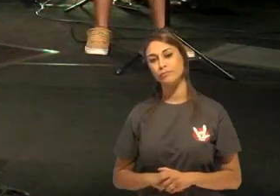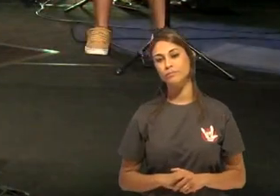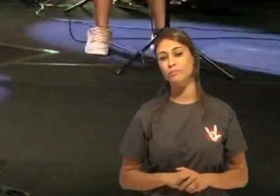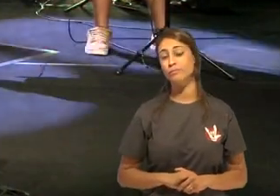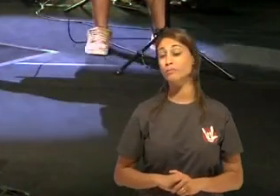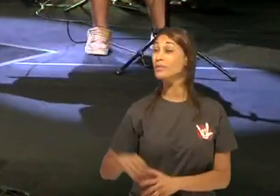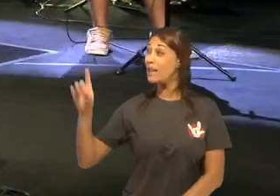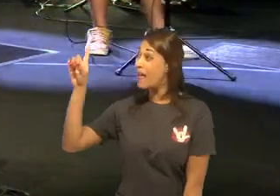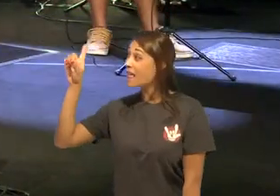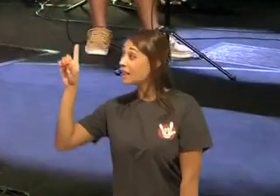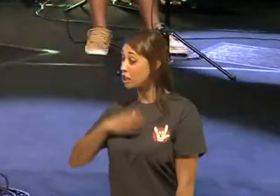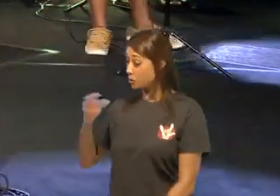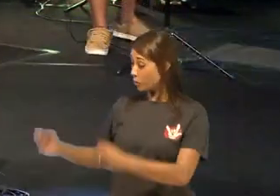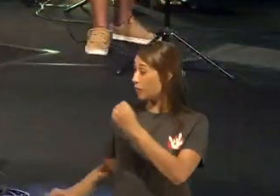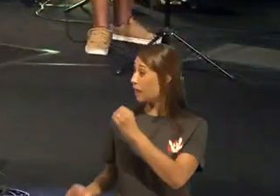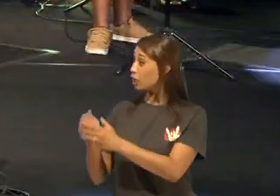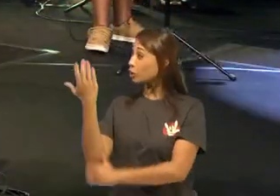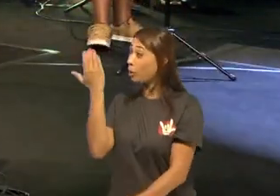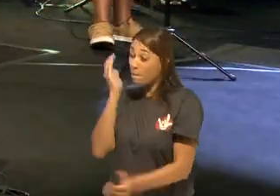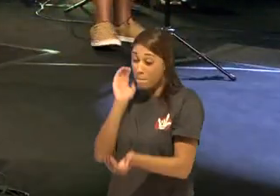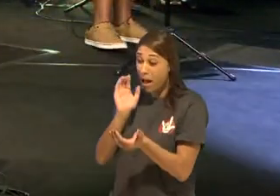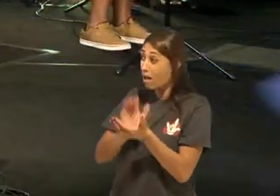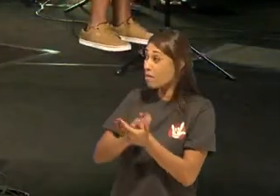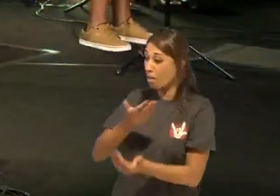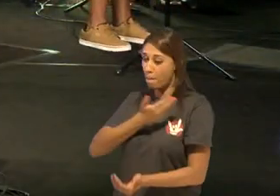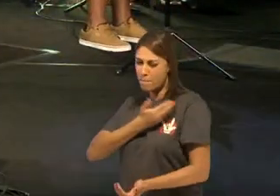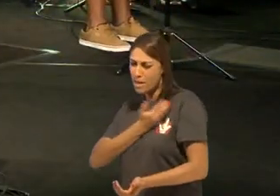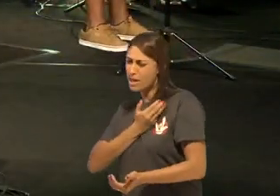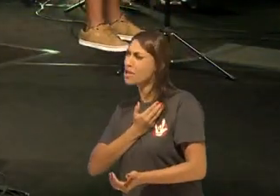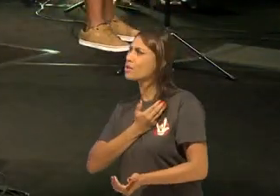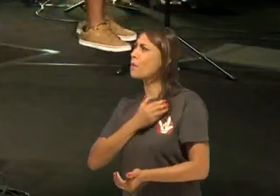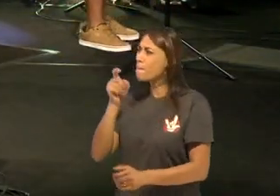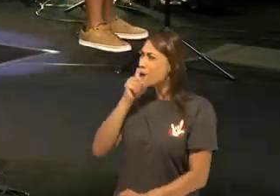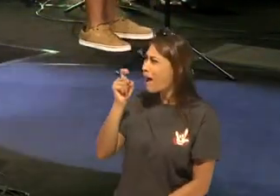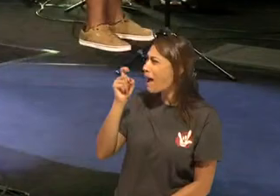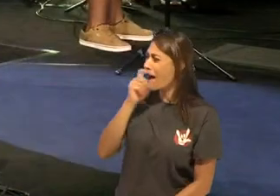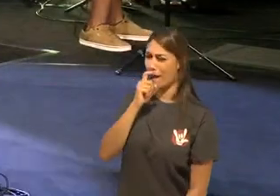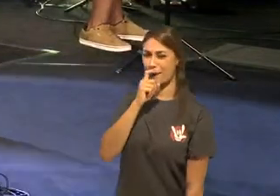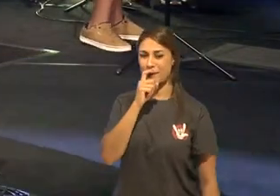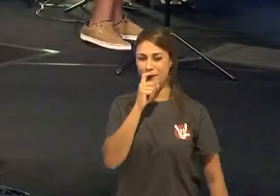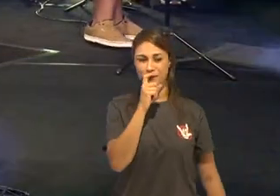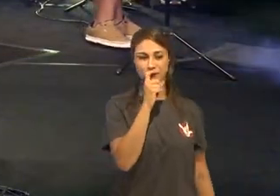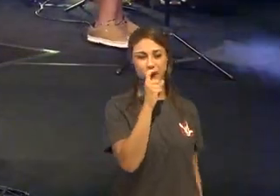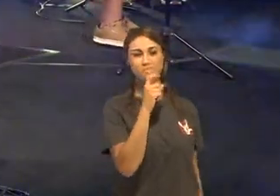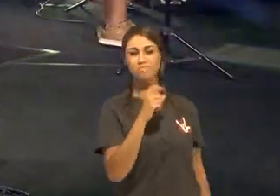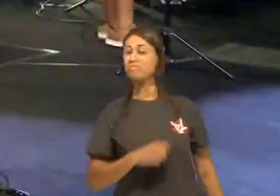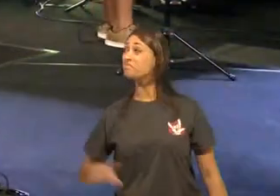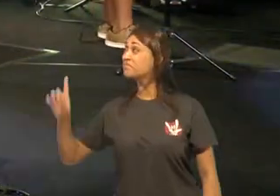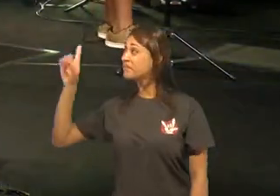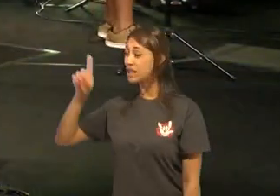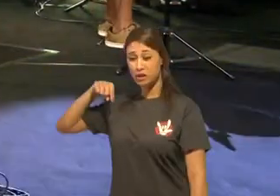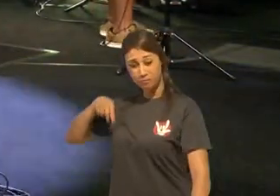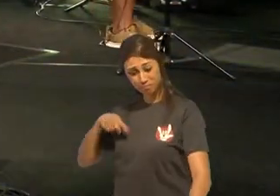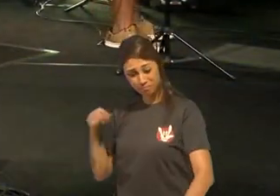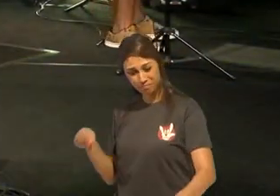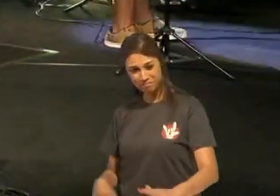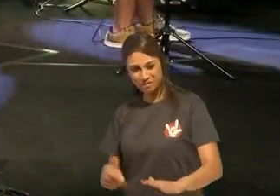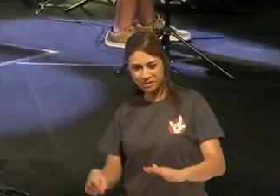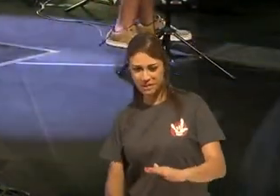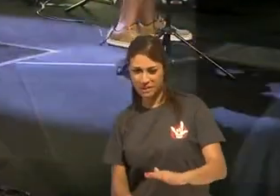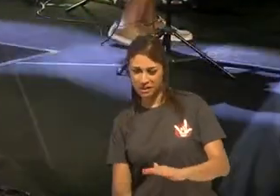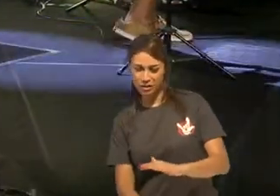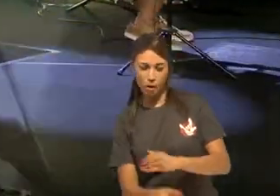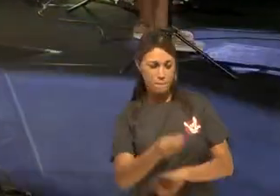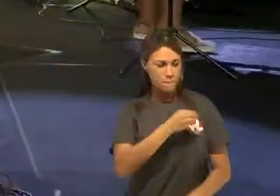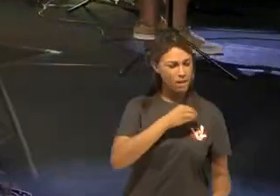Senhor é meu marido, meu pai, meu grande amigo. Para o sol, pois nem o tempo toca o seu amor. Ele é o infinito